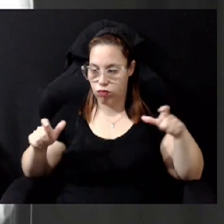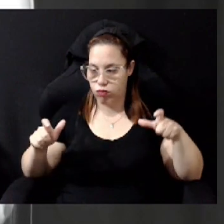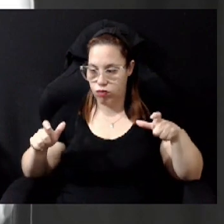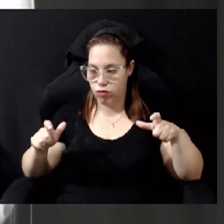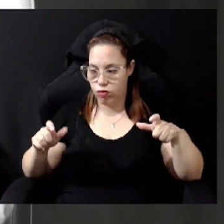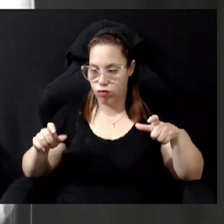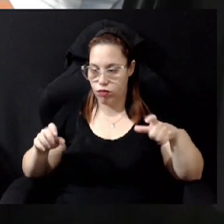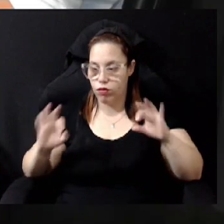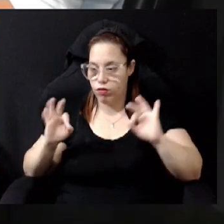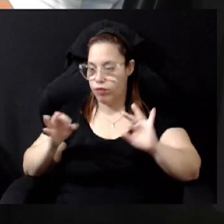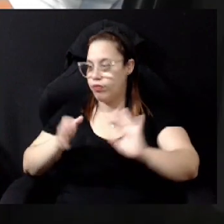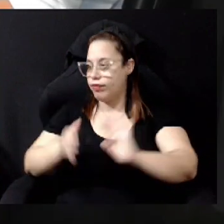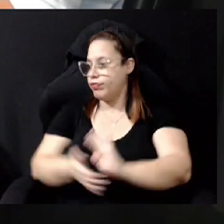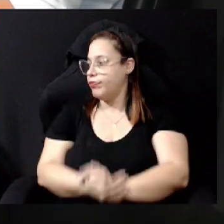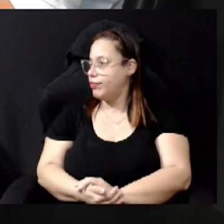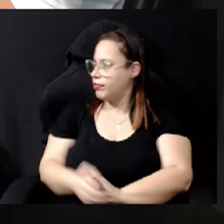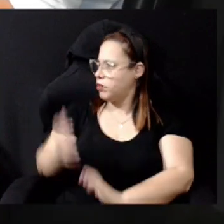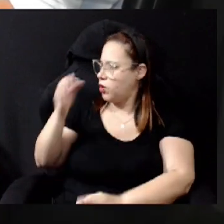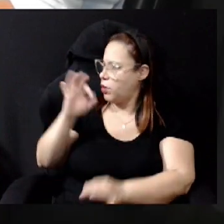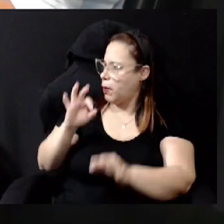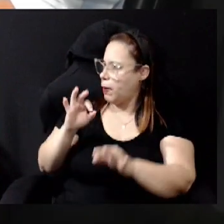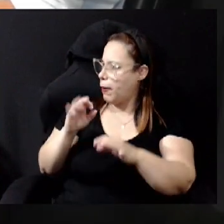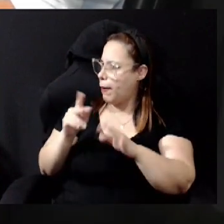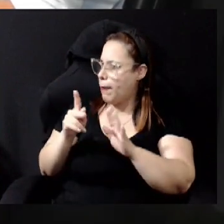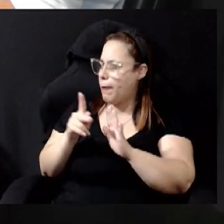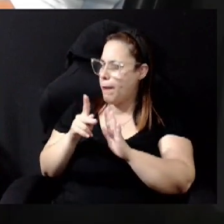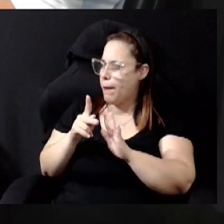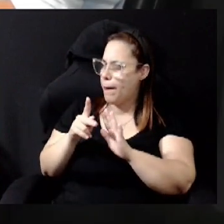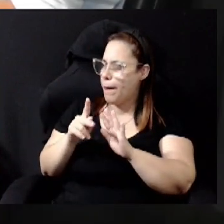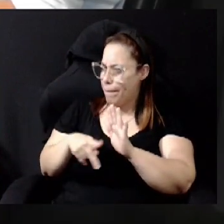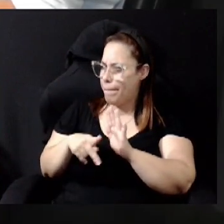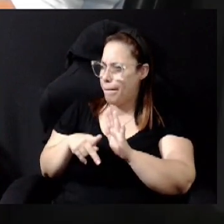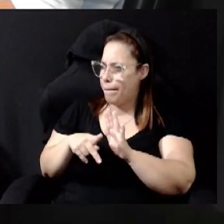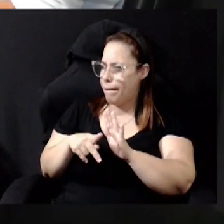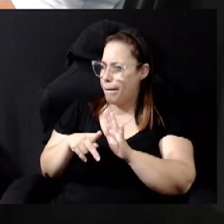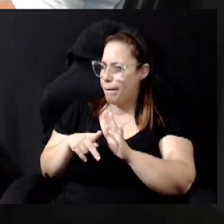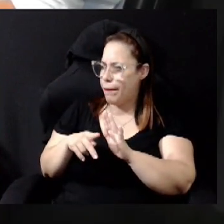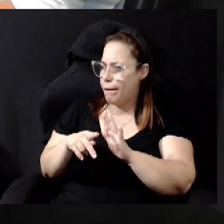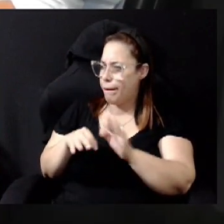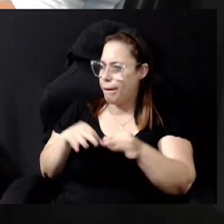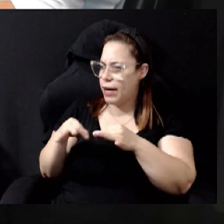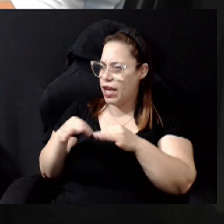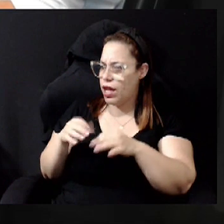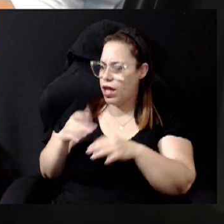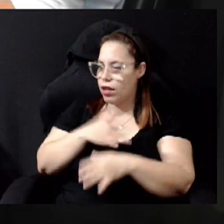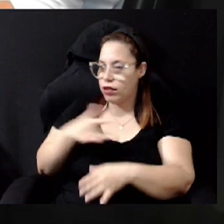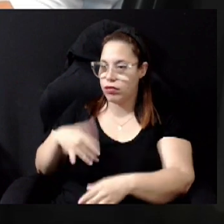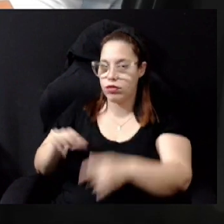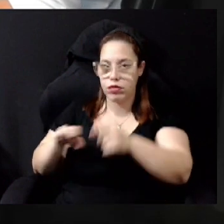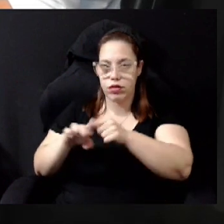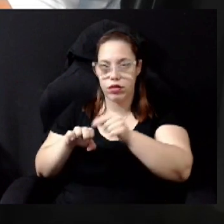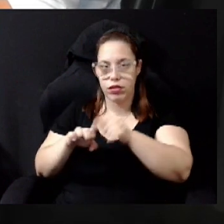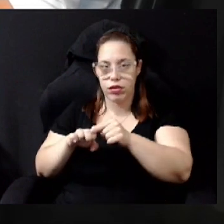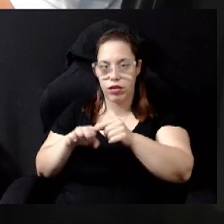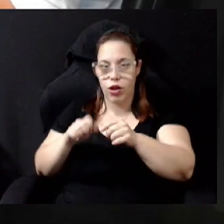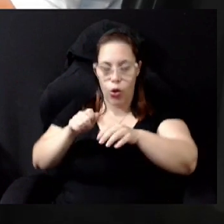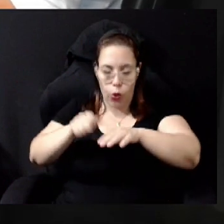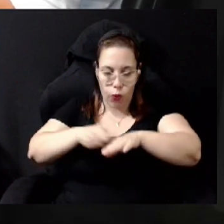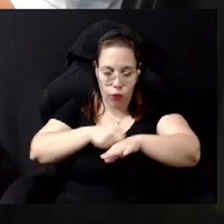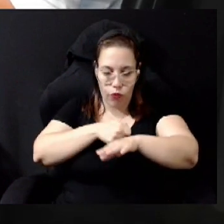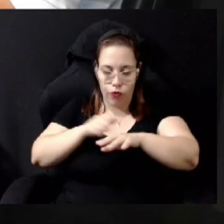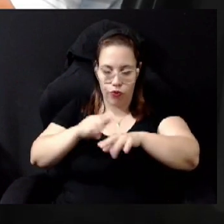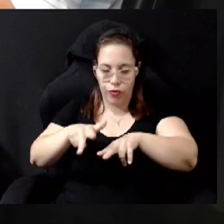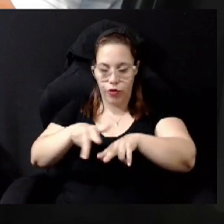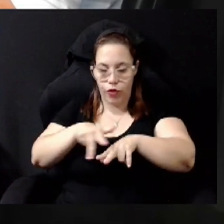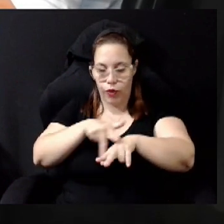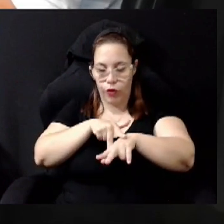até plano de saúde para. Hoje tem de tudo, né? É. A gente vê entrevistas empreendedoras que fazem roupinhas para o cachorro. Então, como você